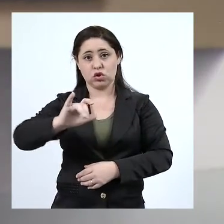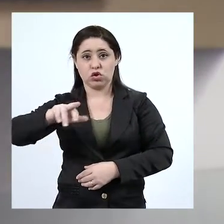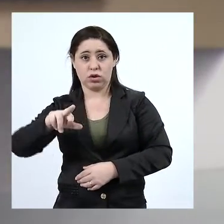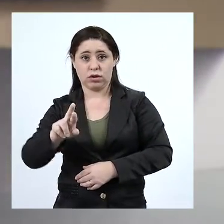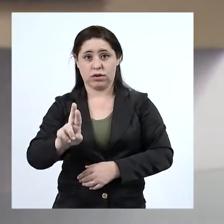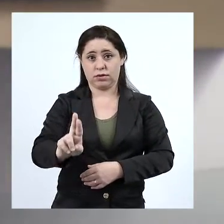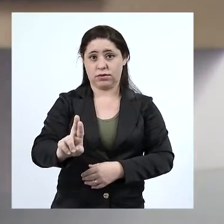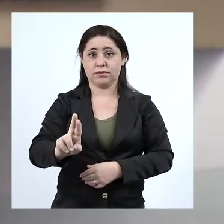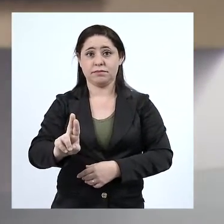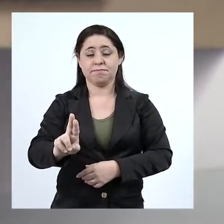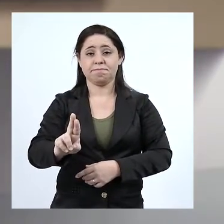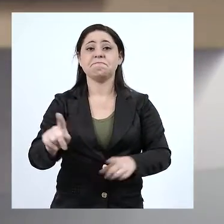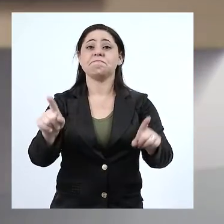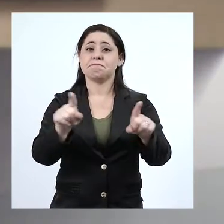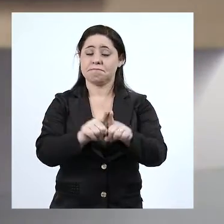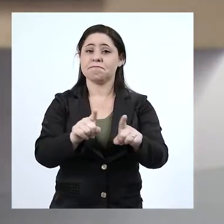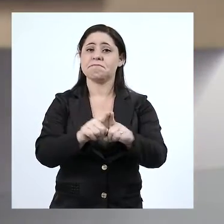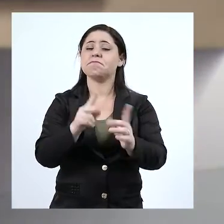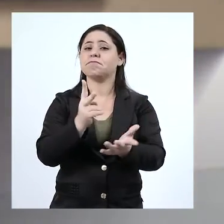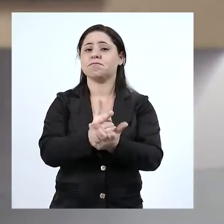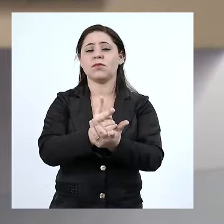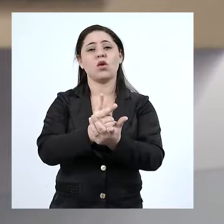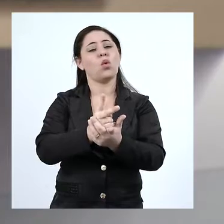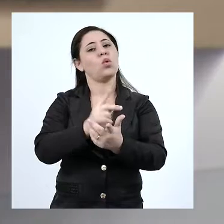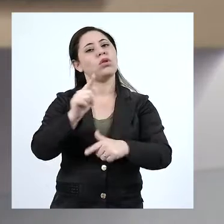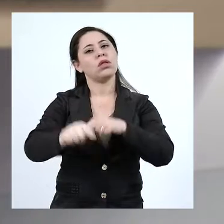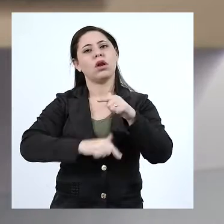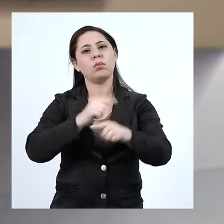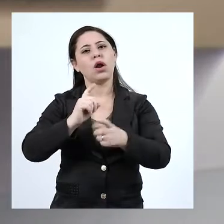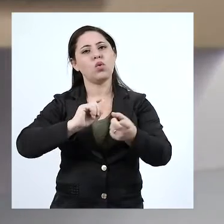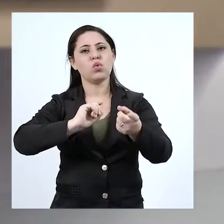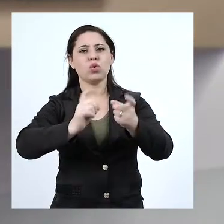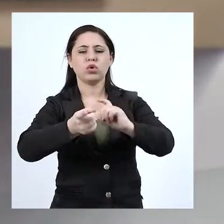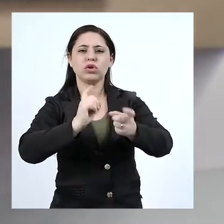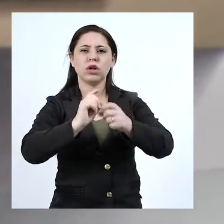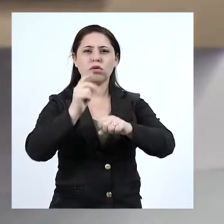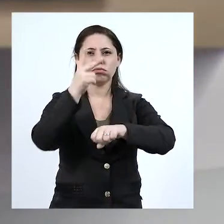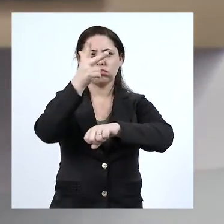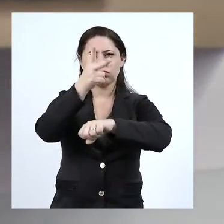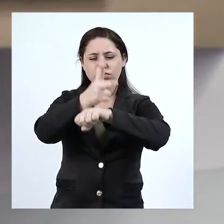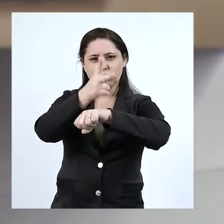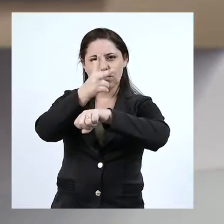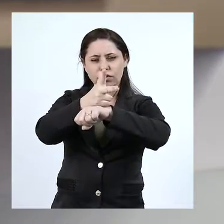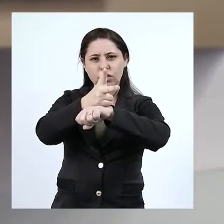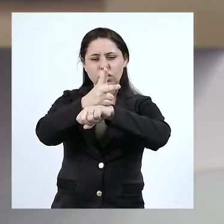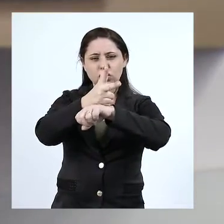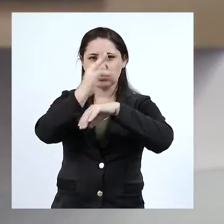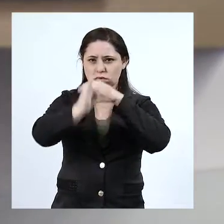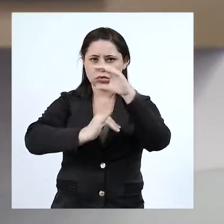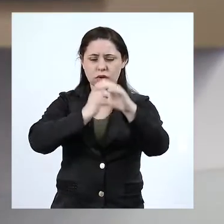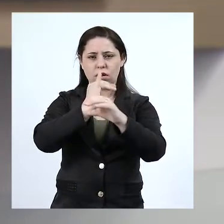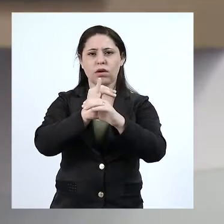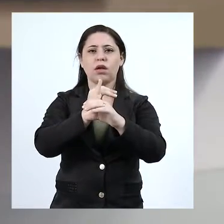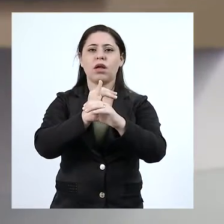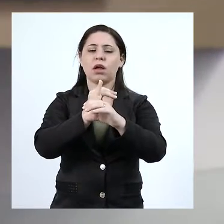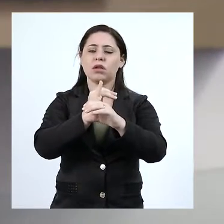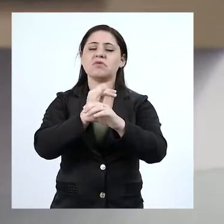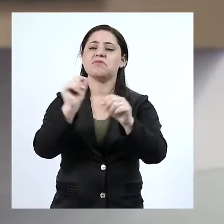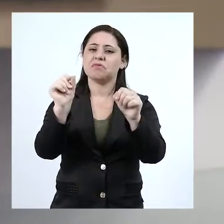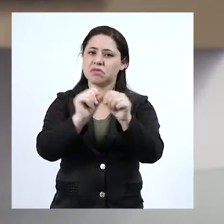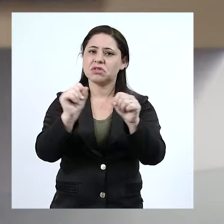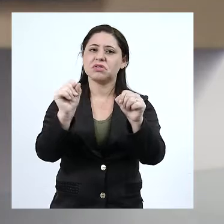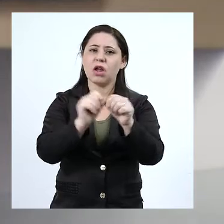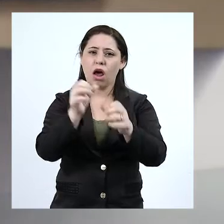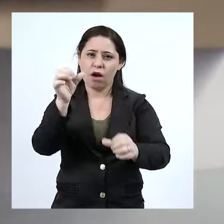de Constituição, Justiça e Redação também segue realizando suas reuniões por meio de videoconferência. E a